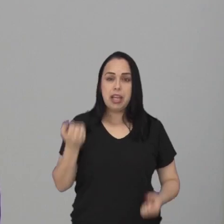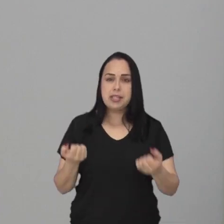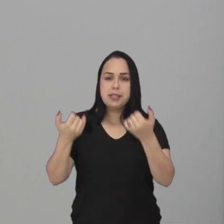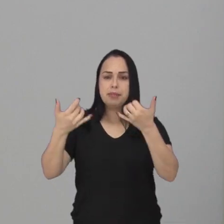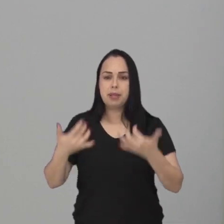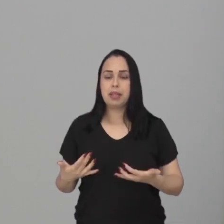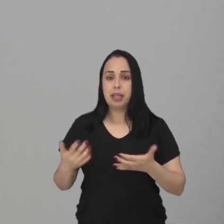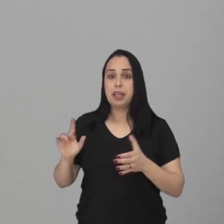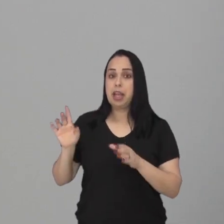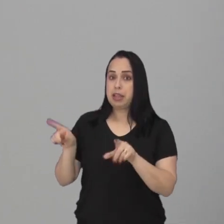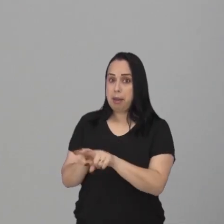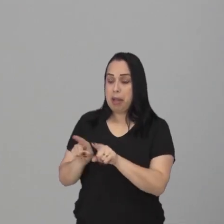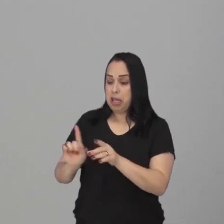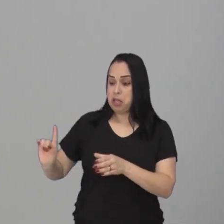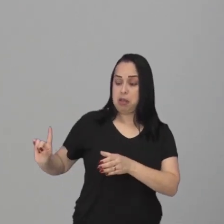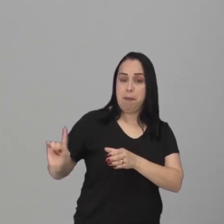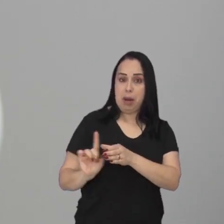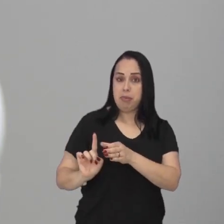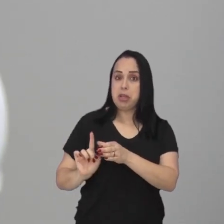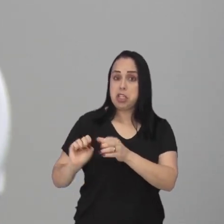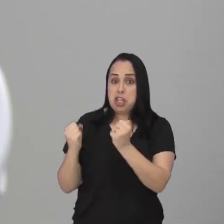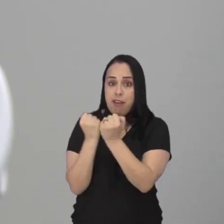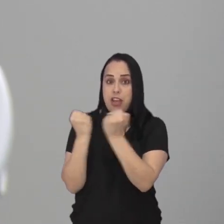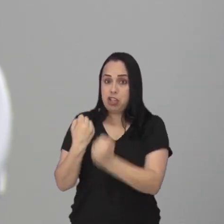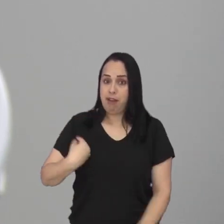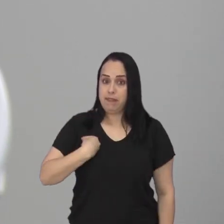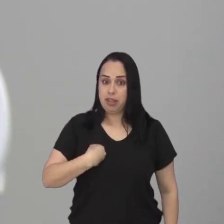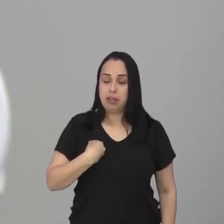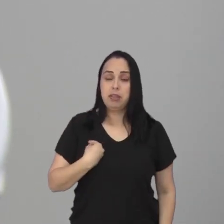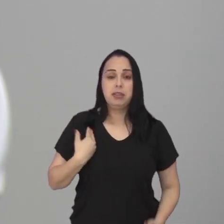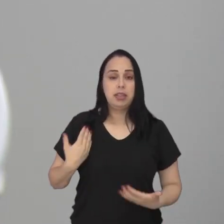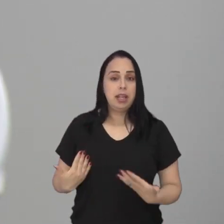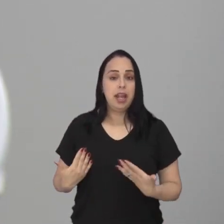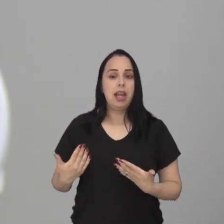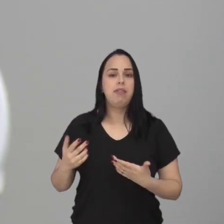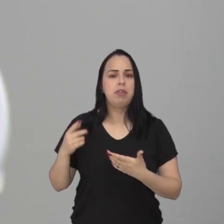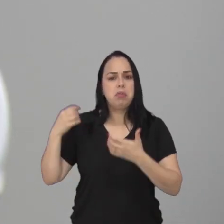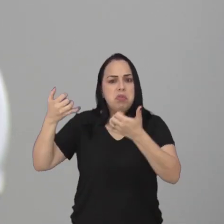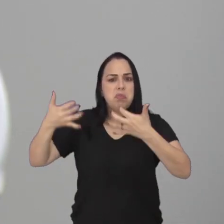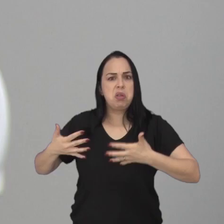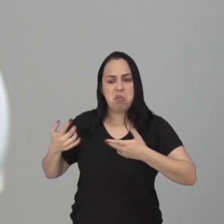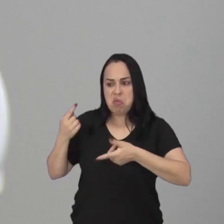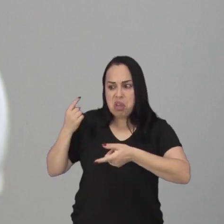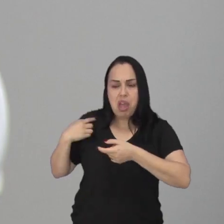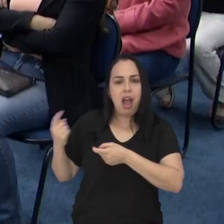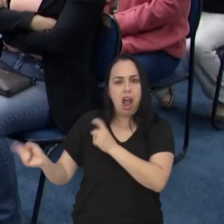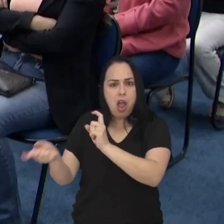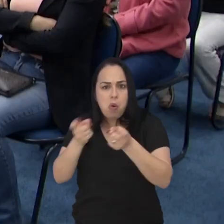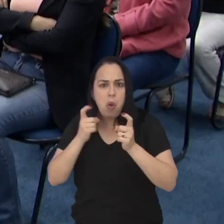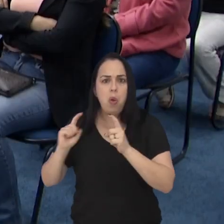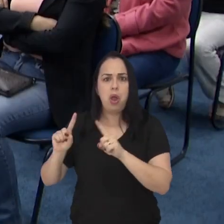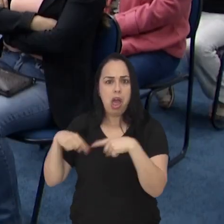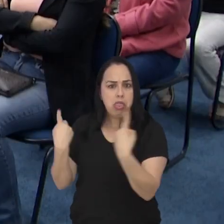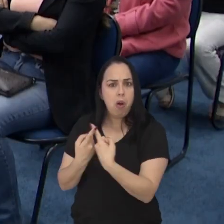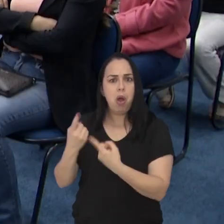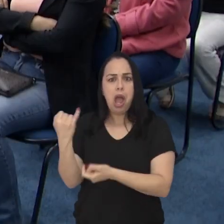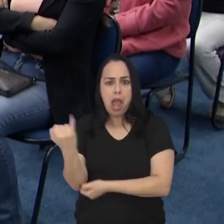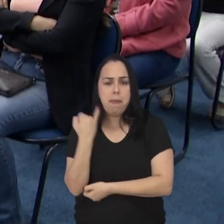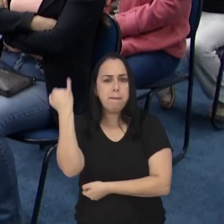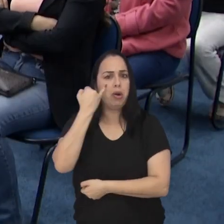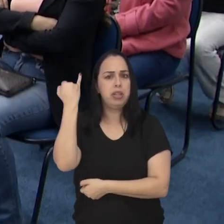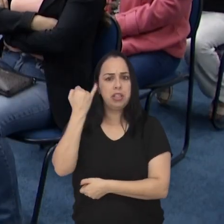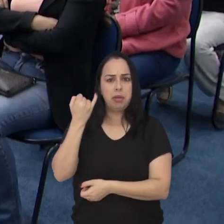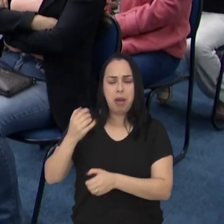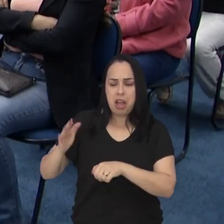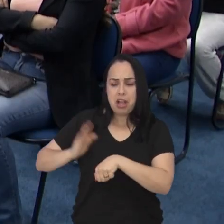o vereador Dr. José Cláudio, membro da Frente Parlamentar em Defesa da Vida, encontros como esse são